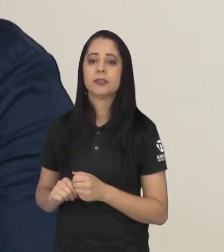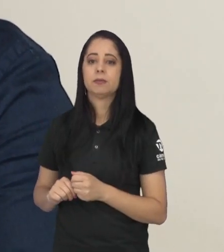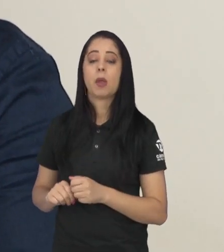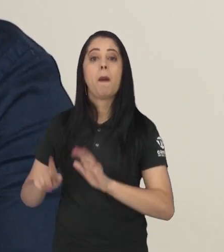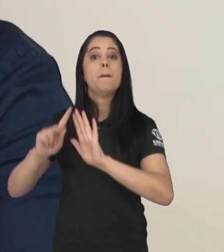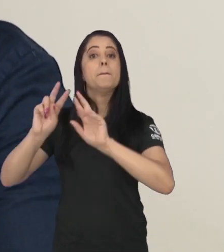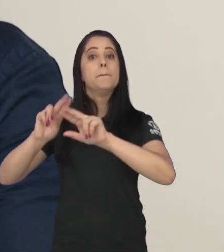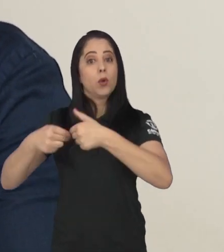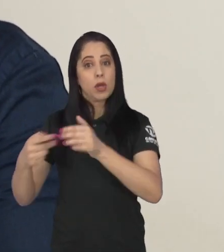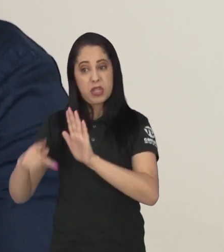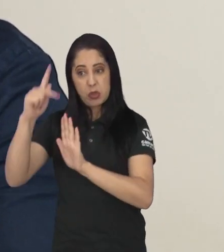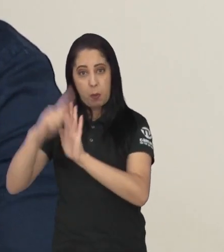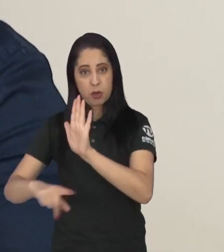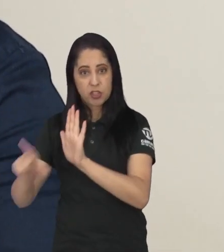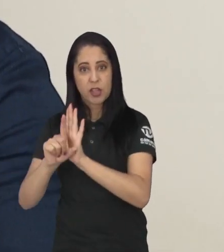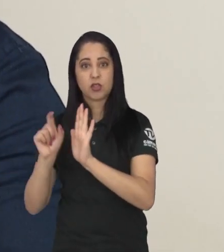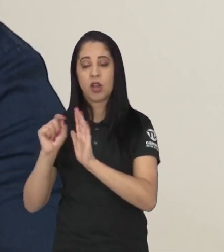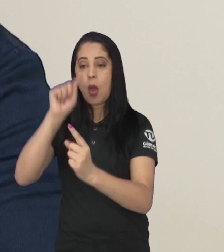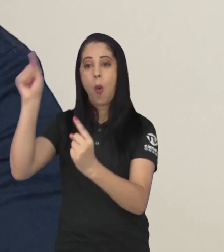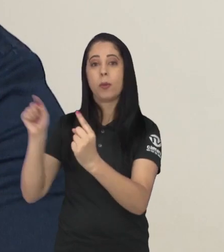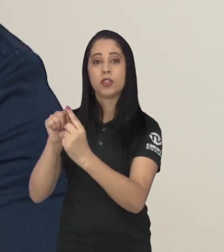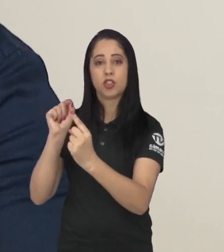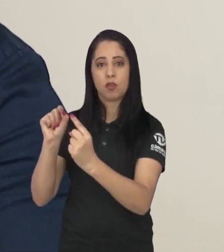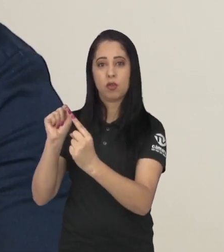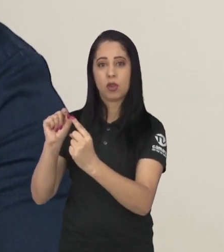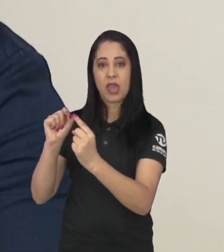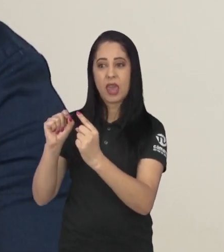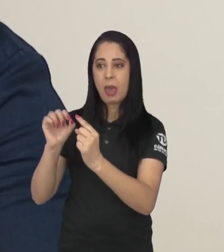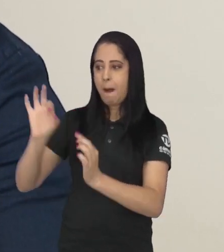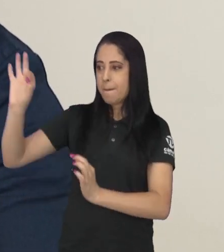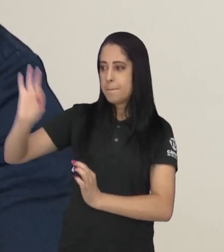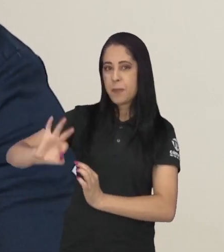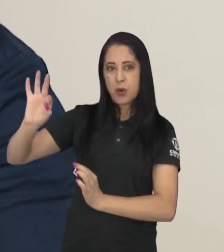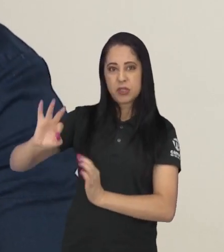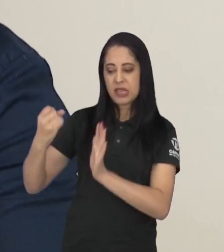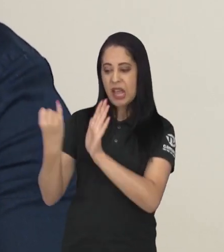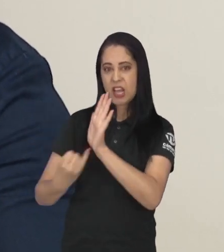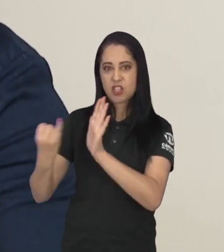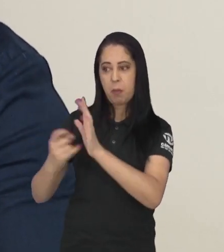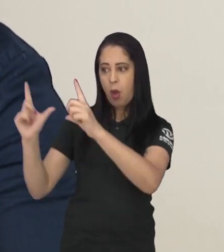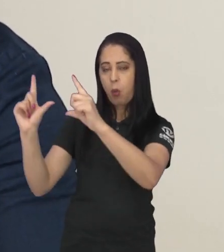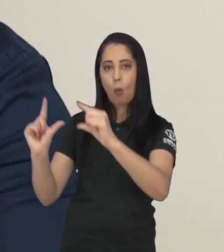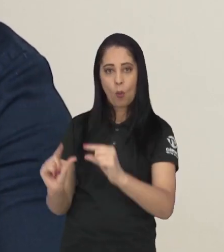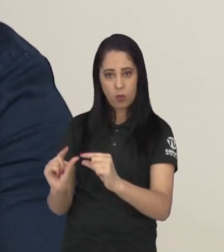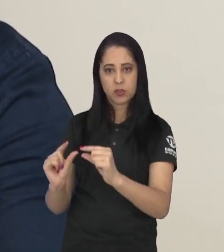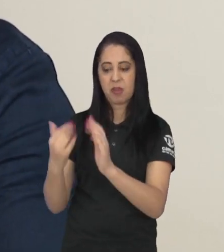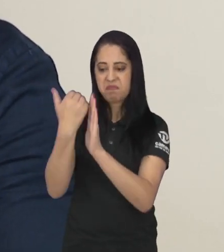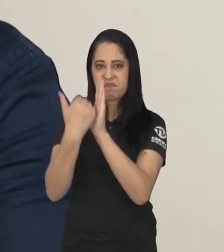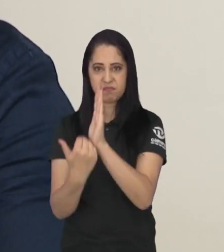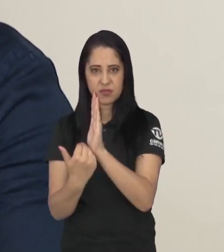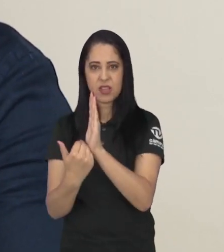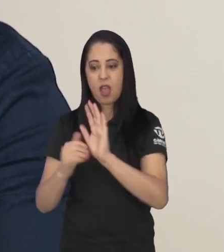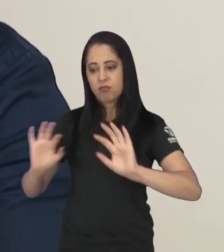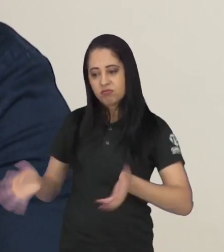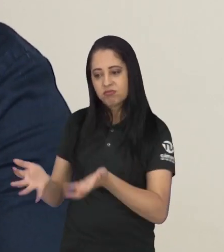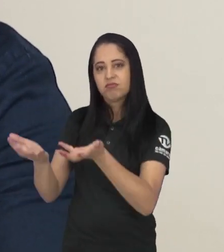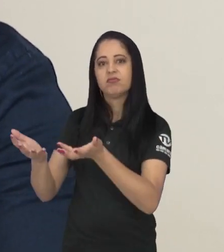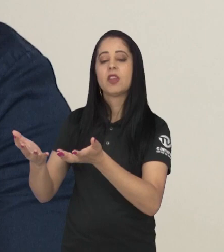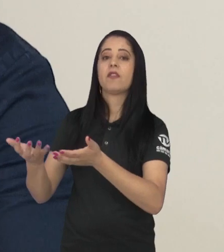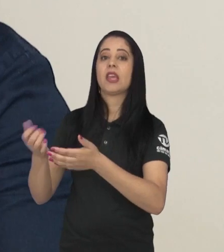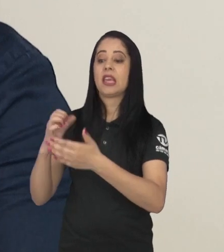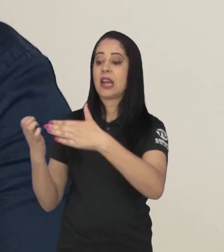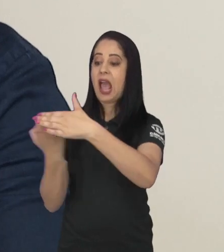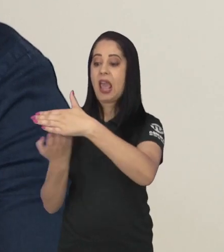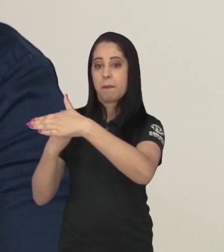isso, esse projeto que reduz a alíquota, né, baixa os impostos, para ser bem claro, fomenta ainda mais